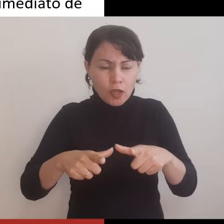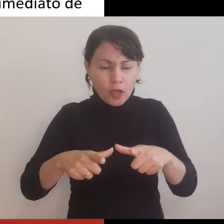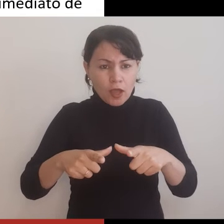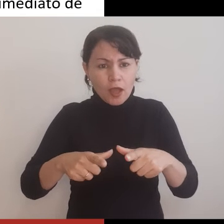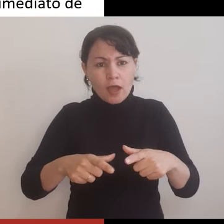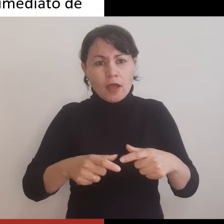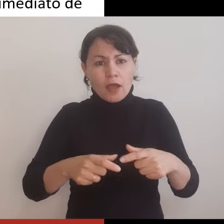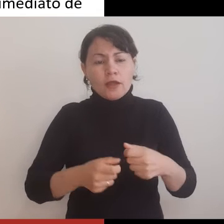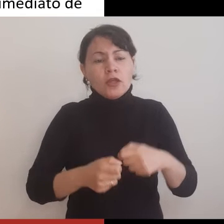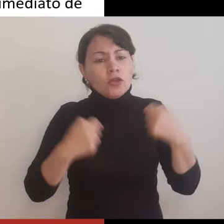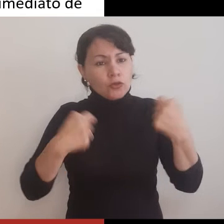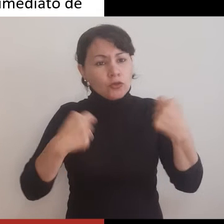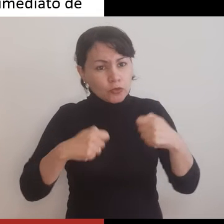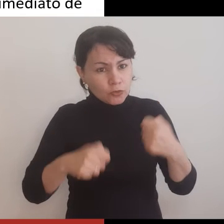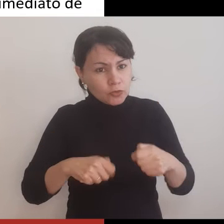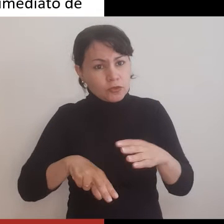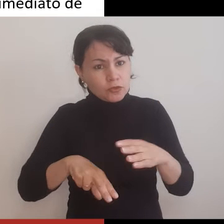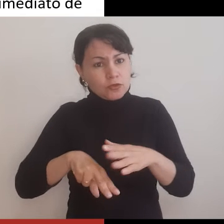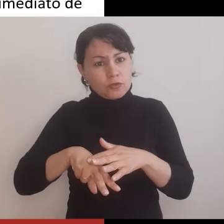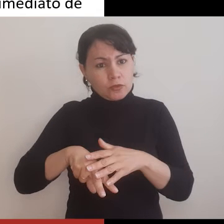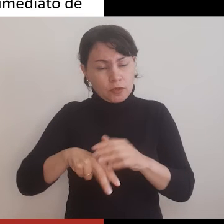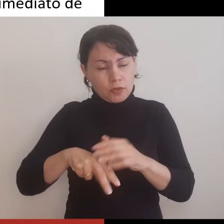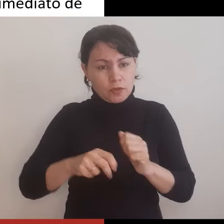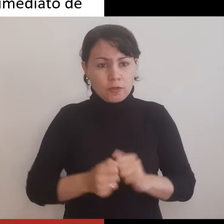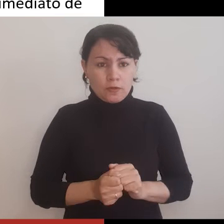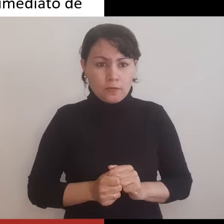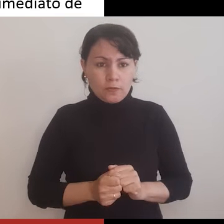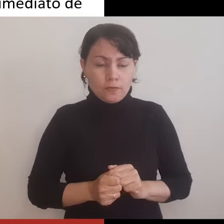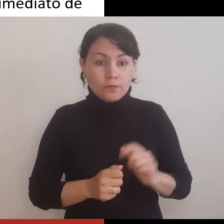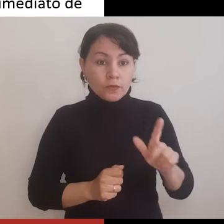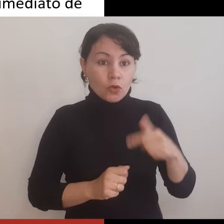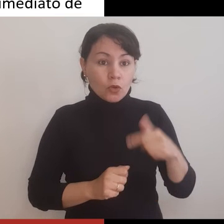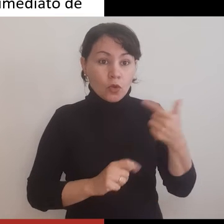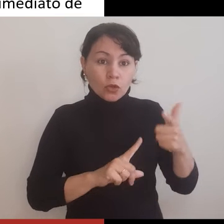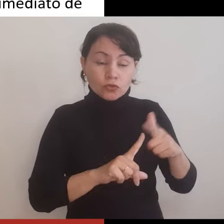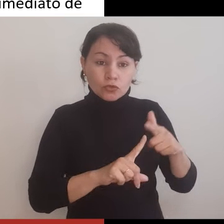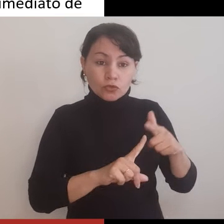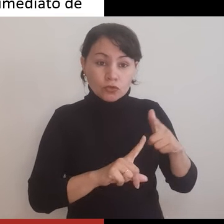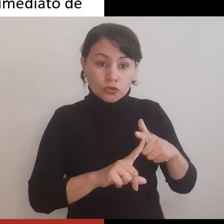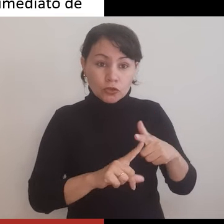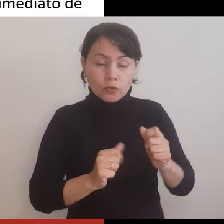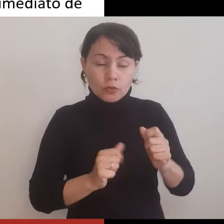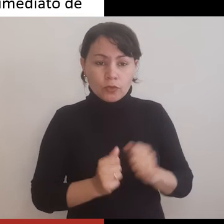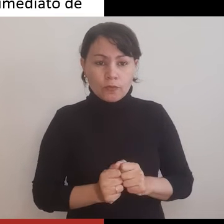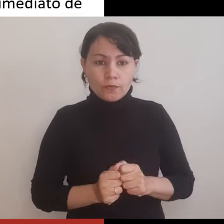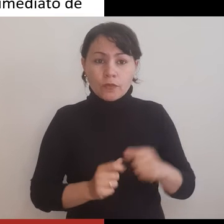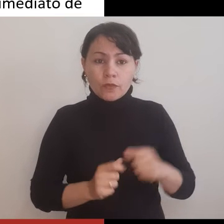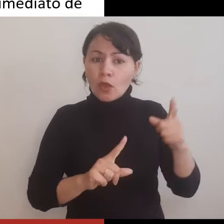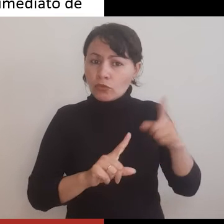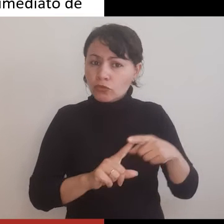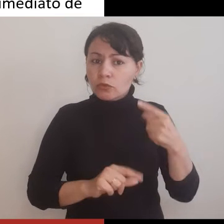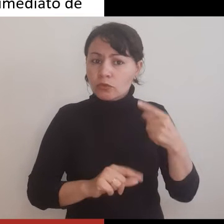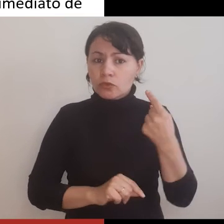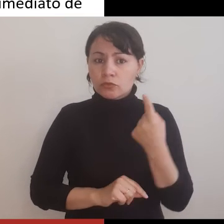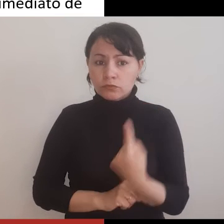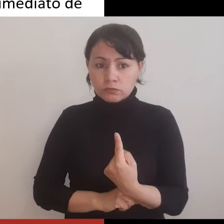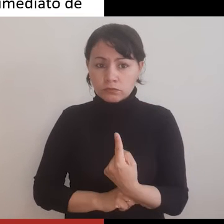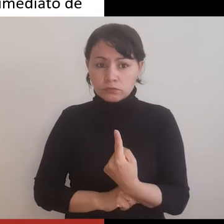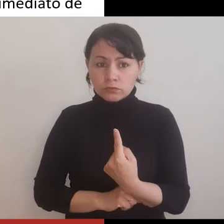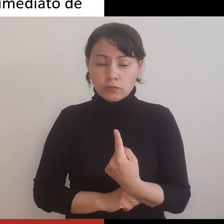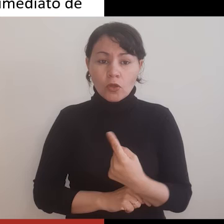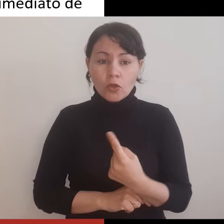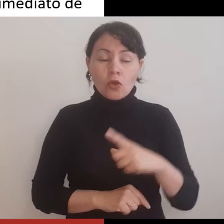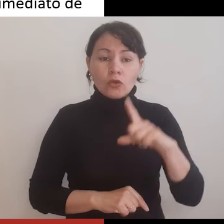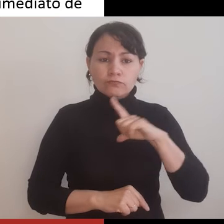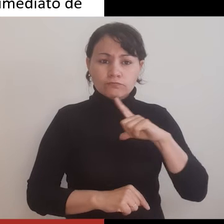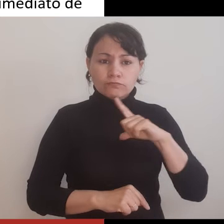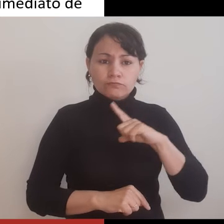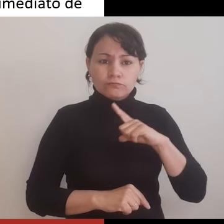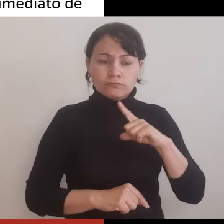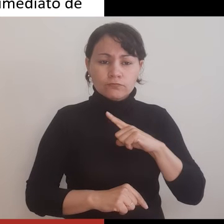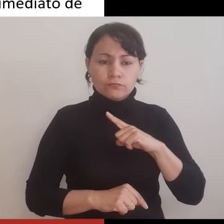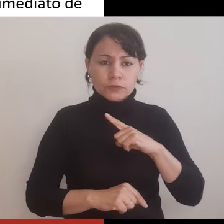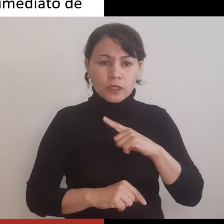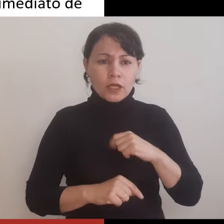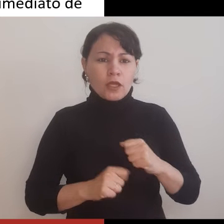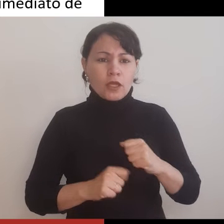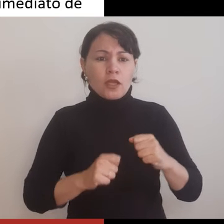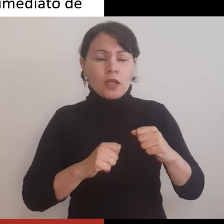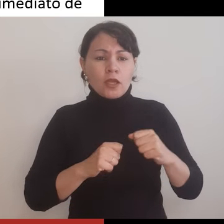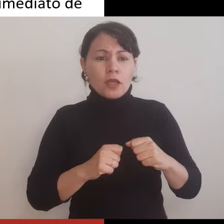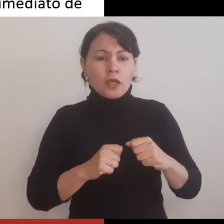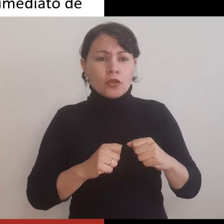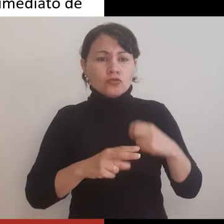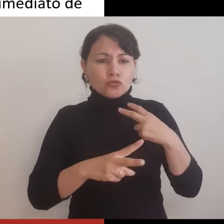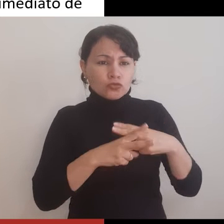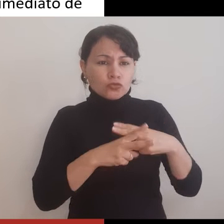efetiva. Um outro tipo de UTI é o tipo 1, onde a gente encontra as unidades de